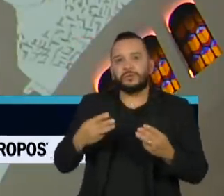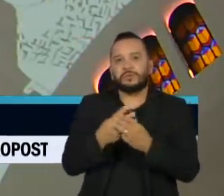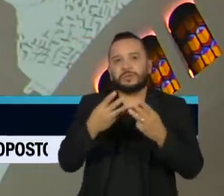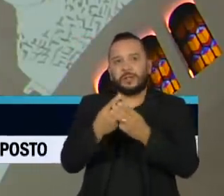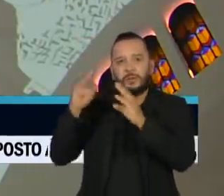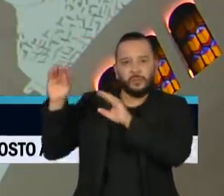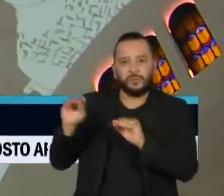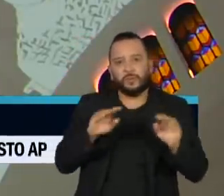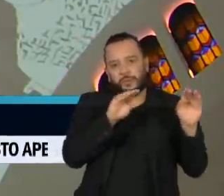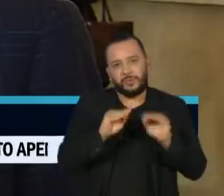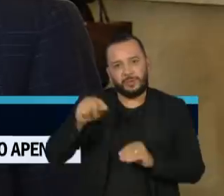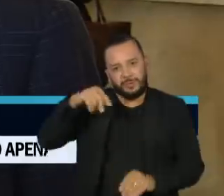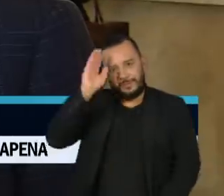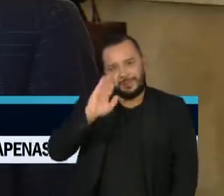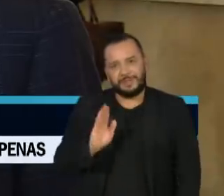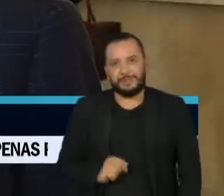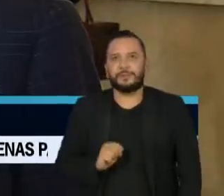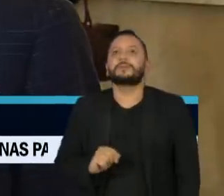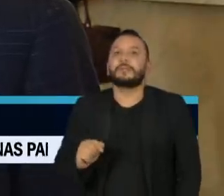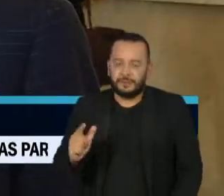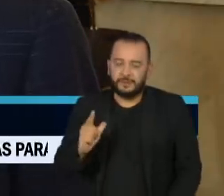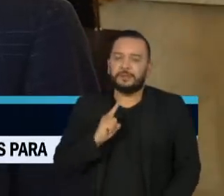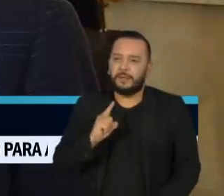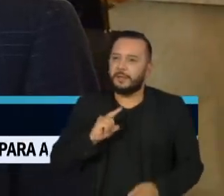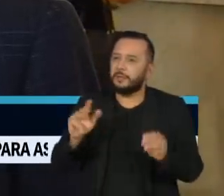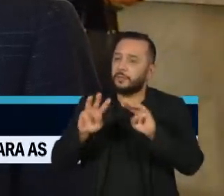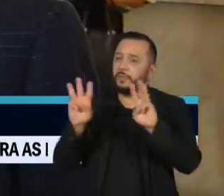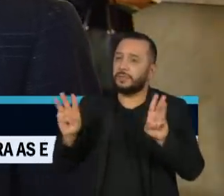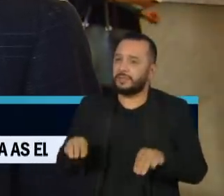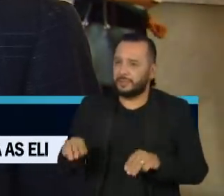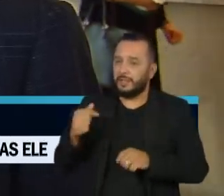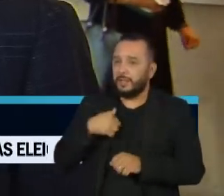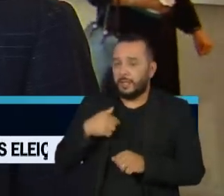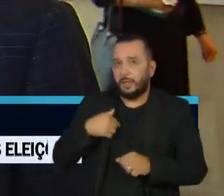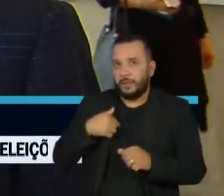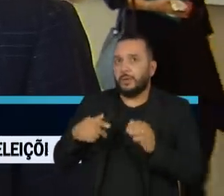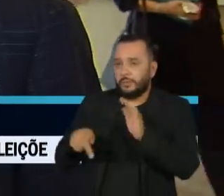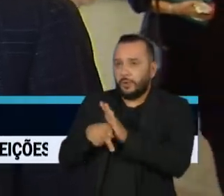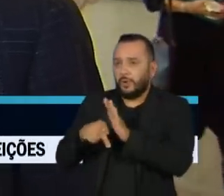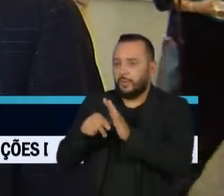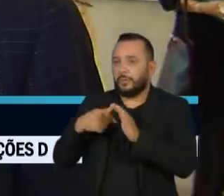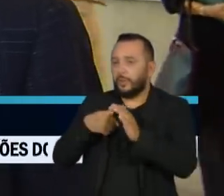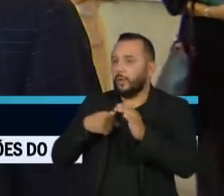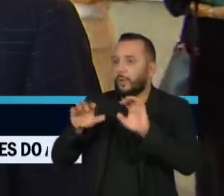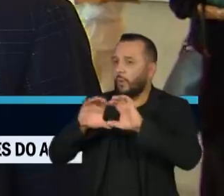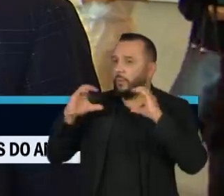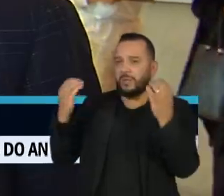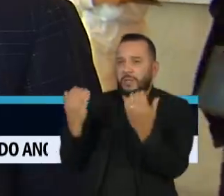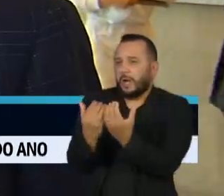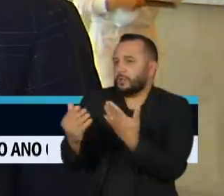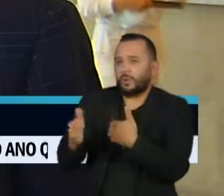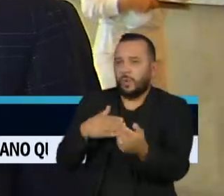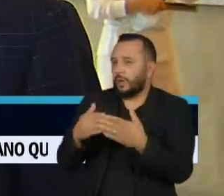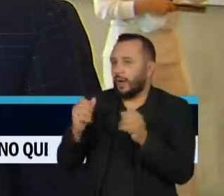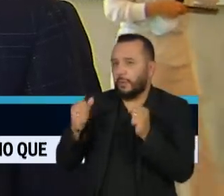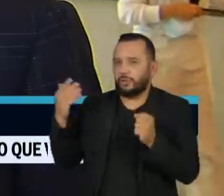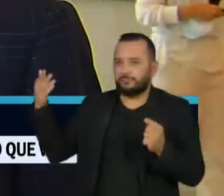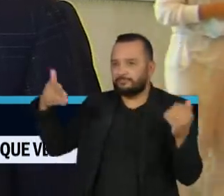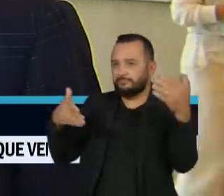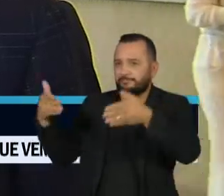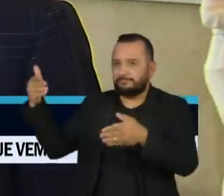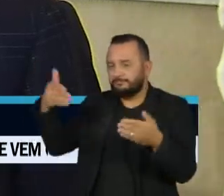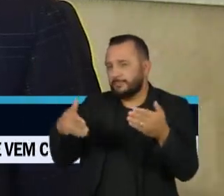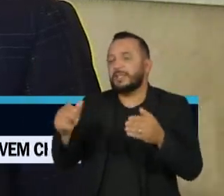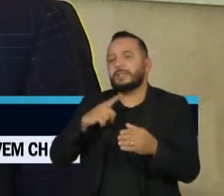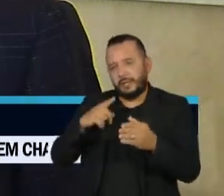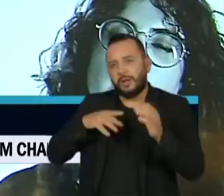imigrantes que chegaram ao Brasil. O museu para a comunidade não judaica, não é o museu da comunidade judaica, ele traz temas de muita importância para a comunidade